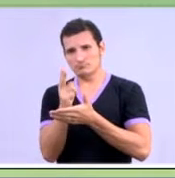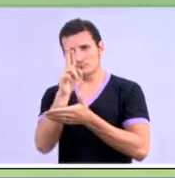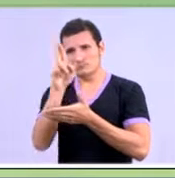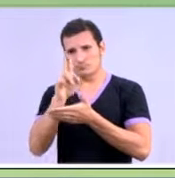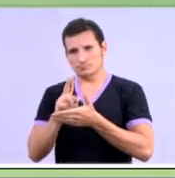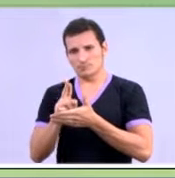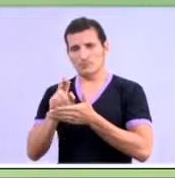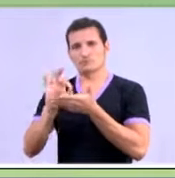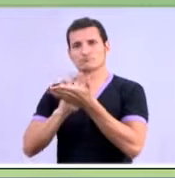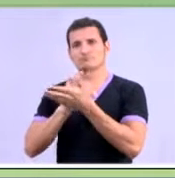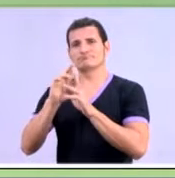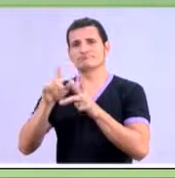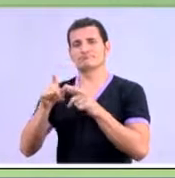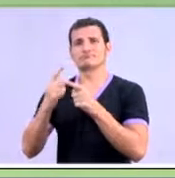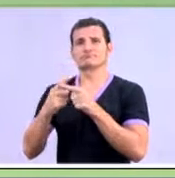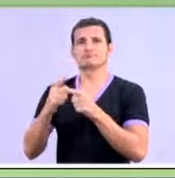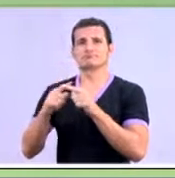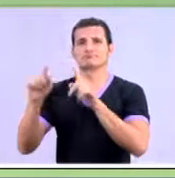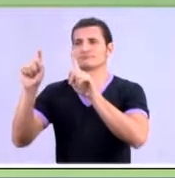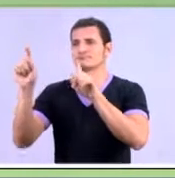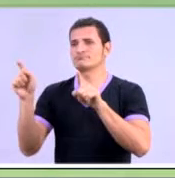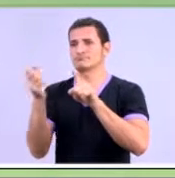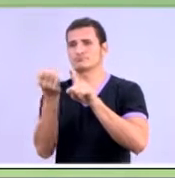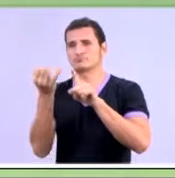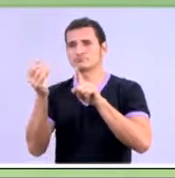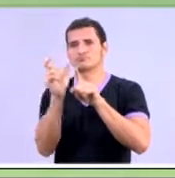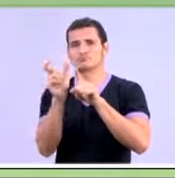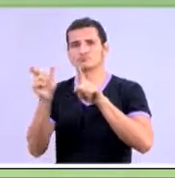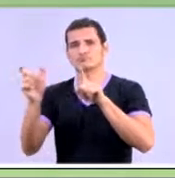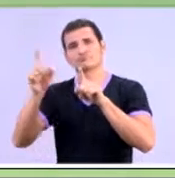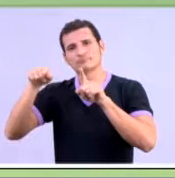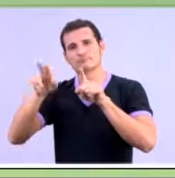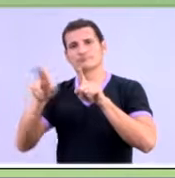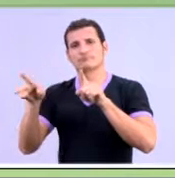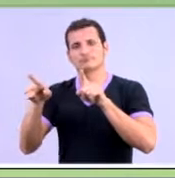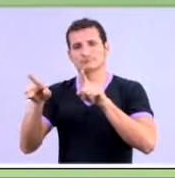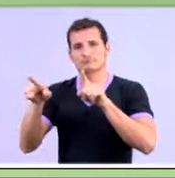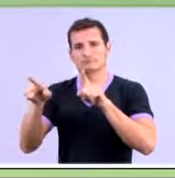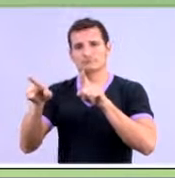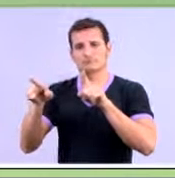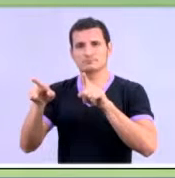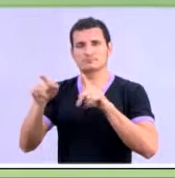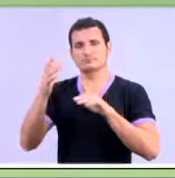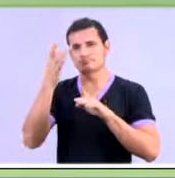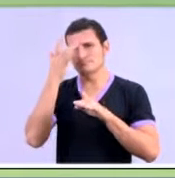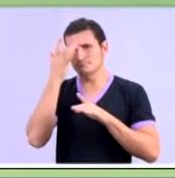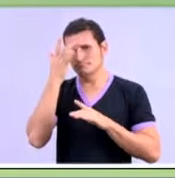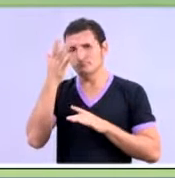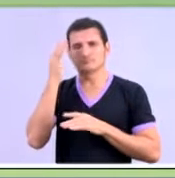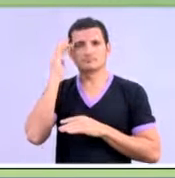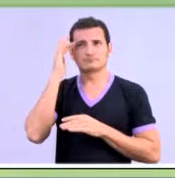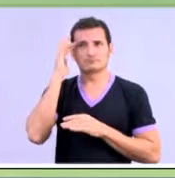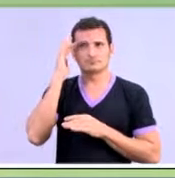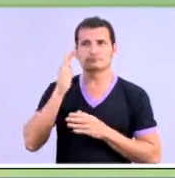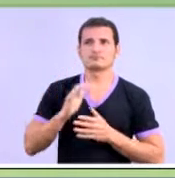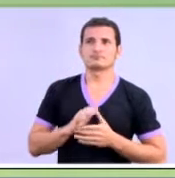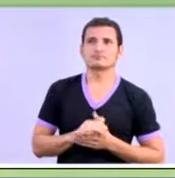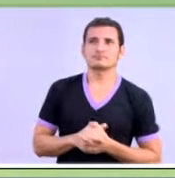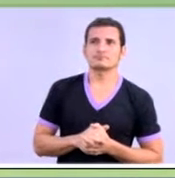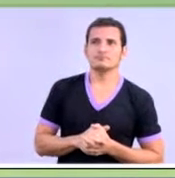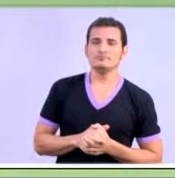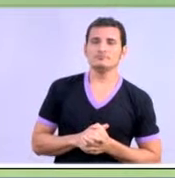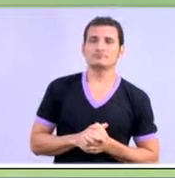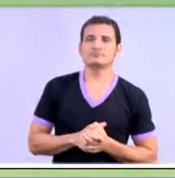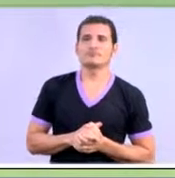assinaturas diferentes. Por quê? Porque a quantidade de parâmetros é diferente. Então fica fácil a gente entender essa questão de